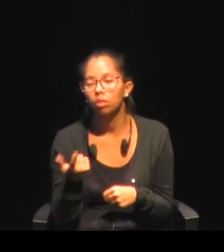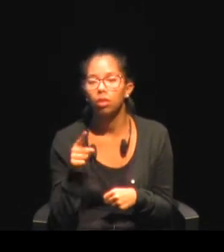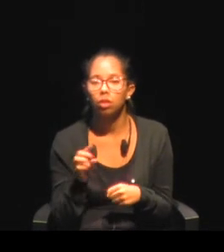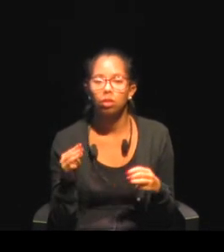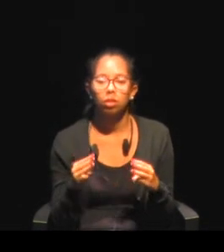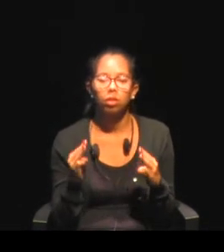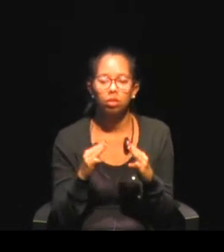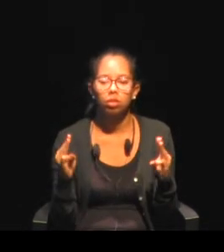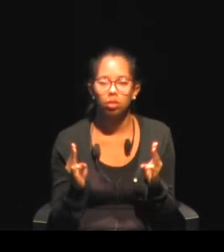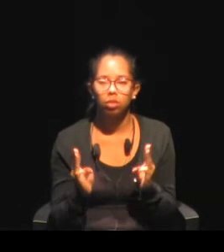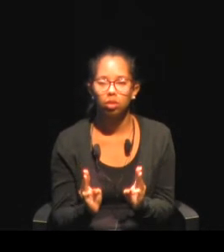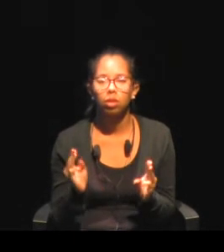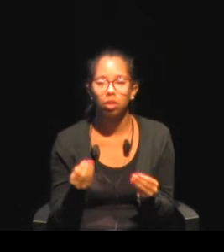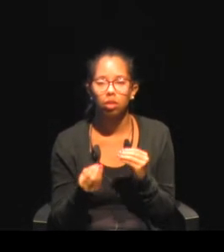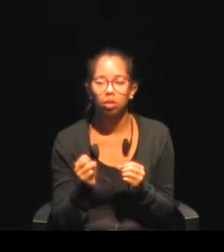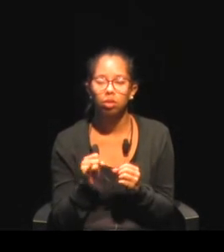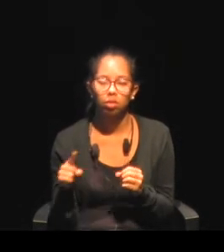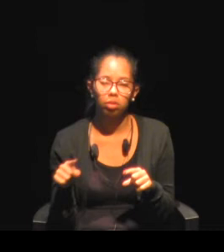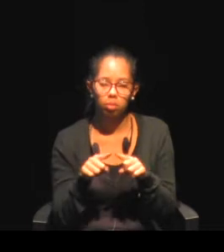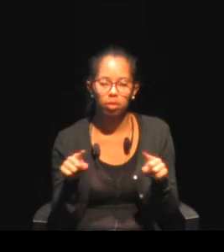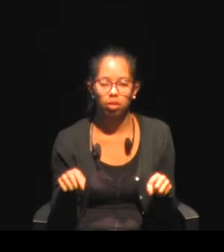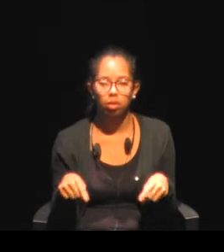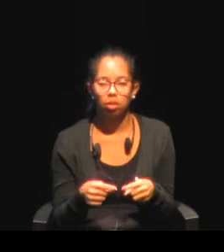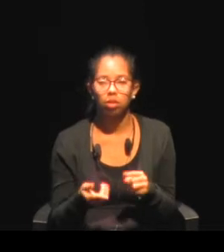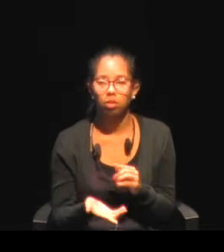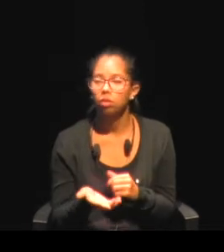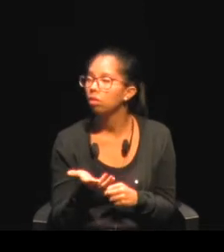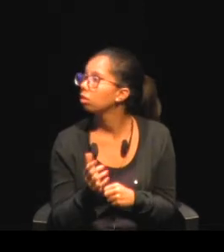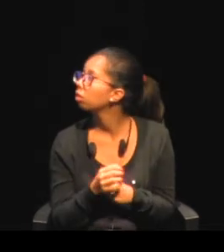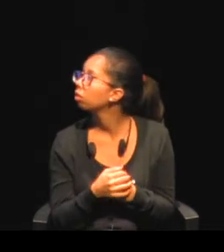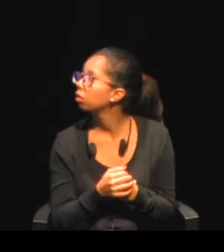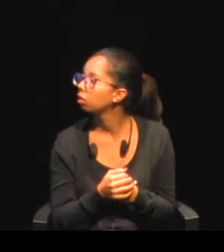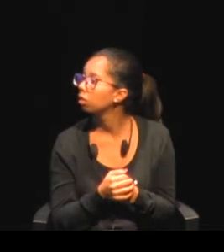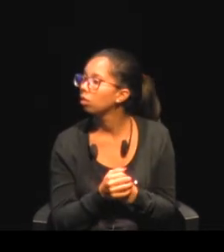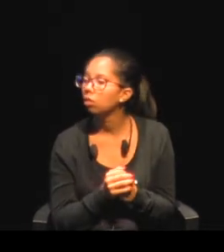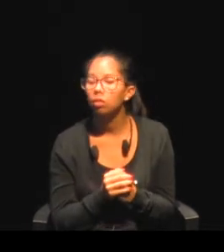escalas todas de convivência. O museu, basicamente, ele é composto de uma caixa suspensa,